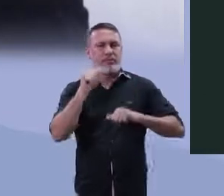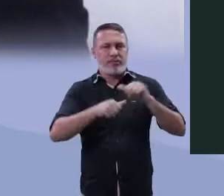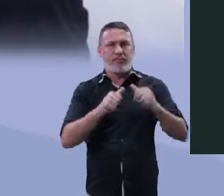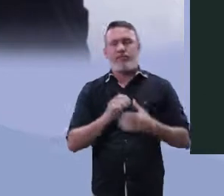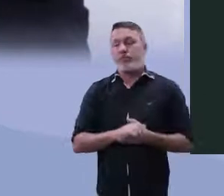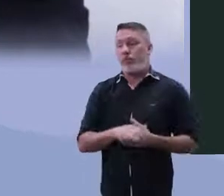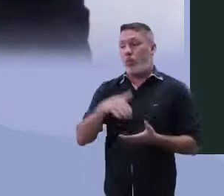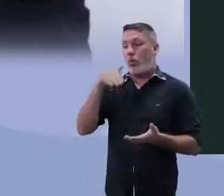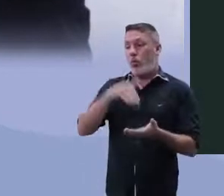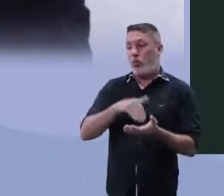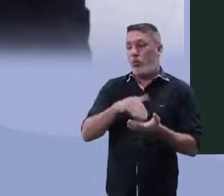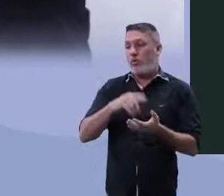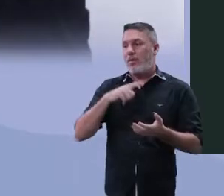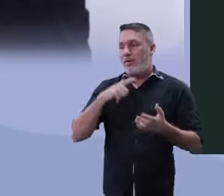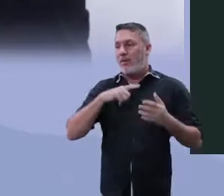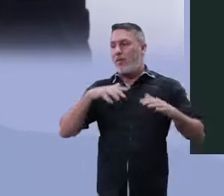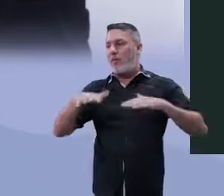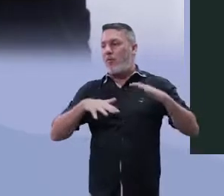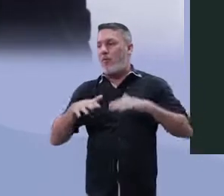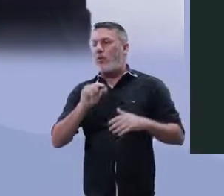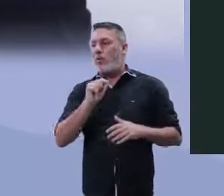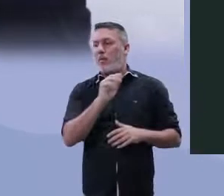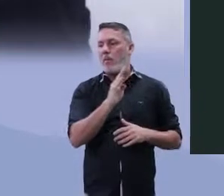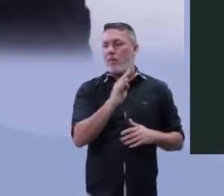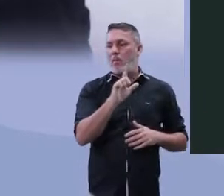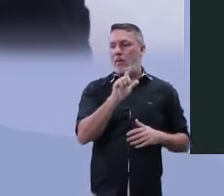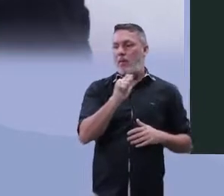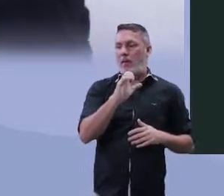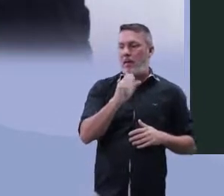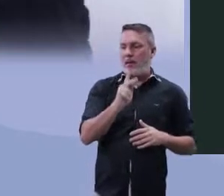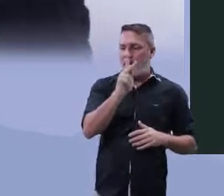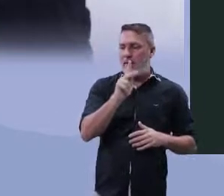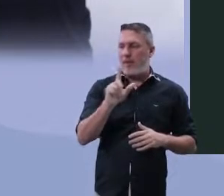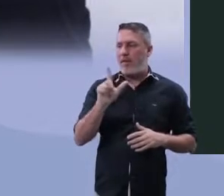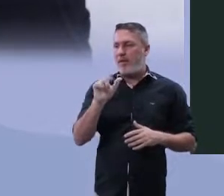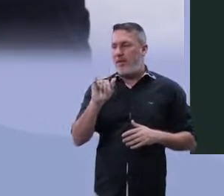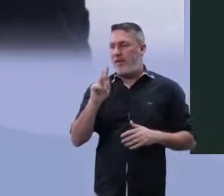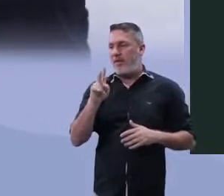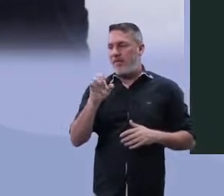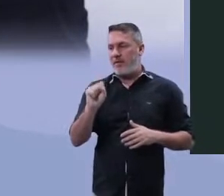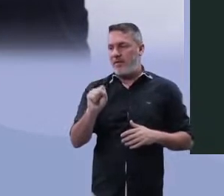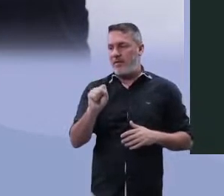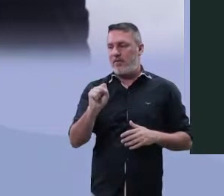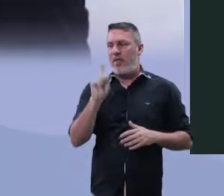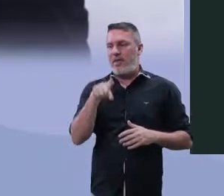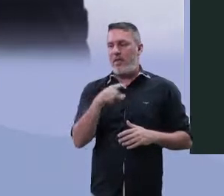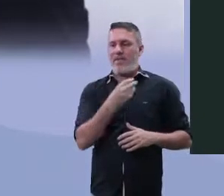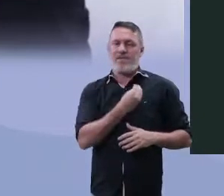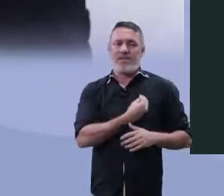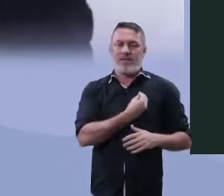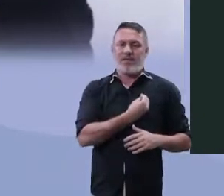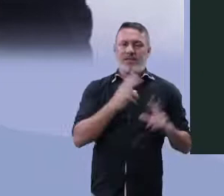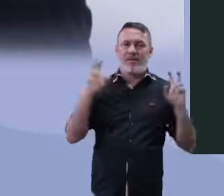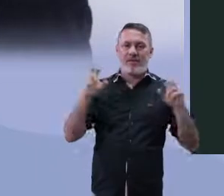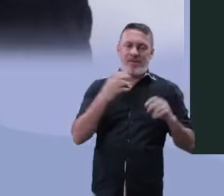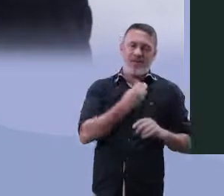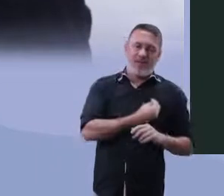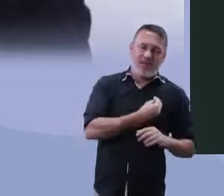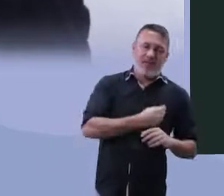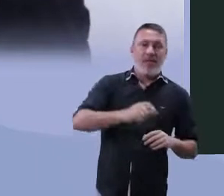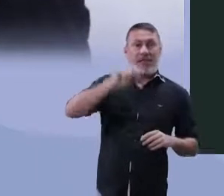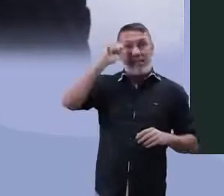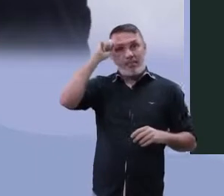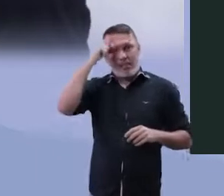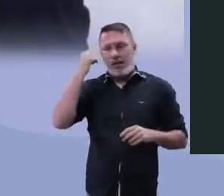por último, né, o Black Lives Matter. Né? Então, assim, eu sou professor de inglês, então eu vou pronunciar do jeito que eu quero, né, que é Vidas